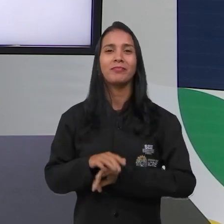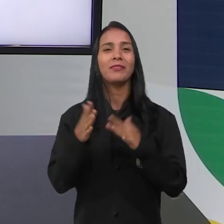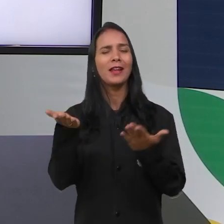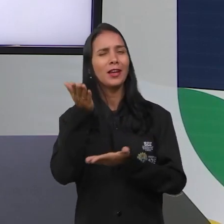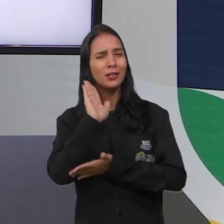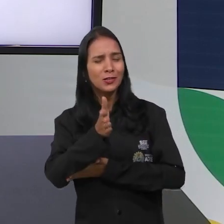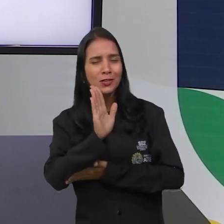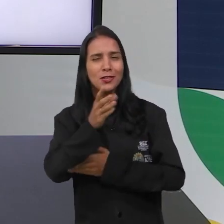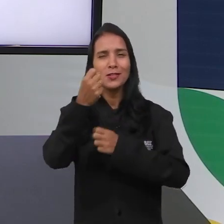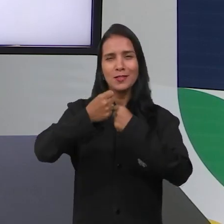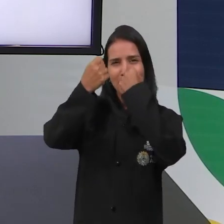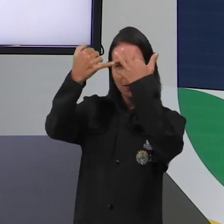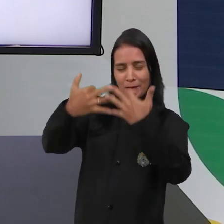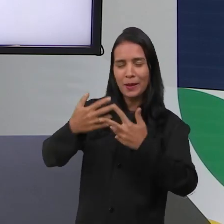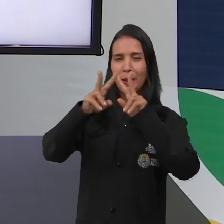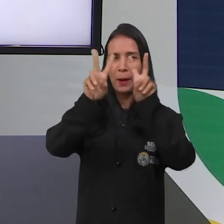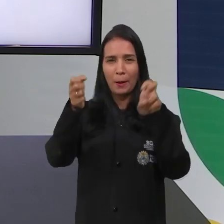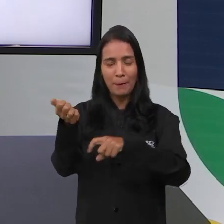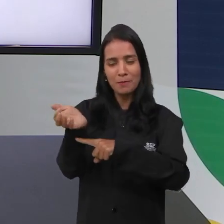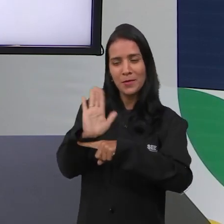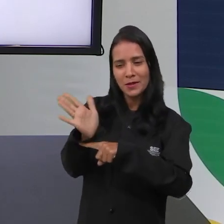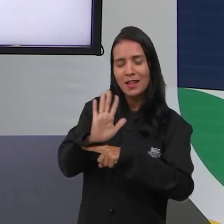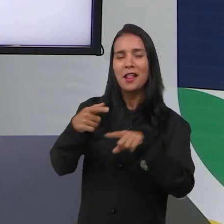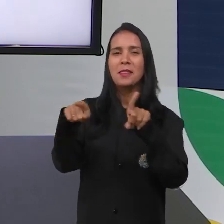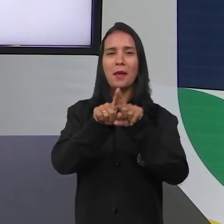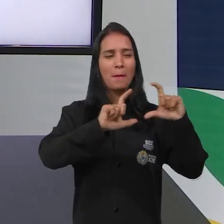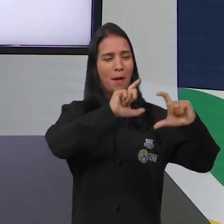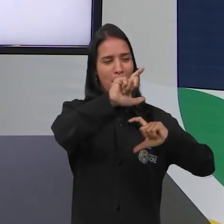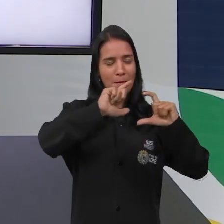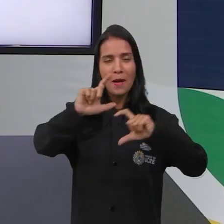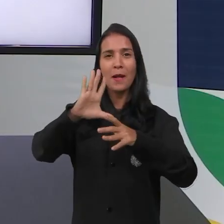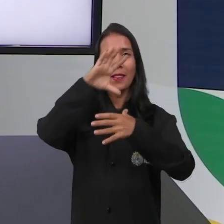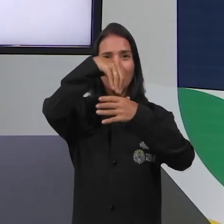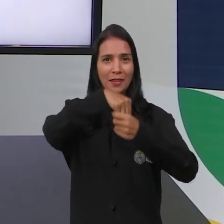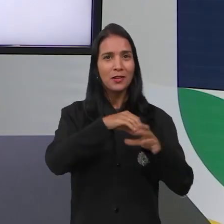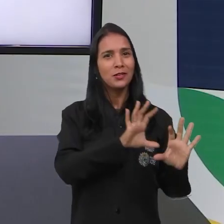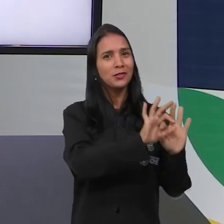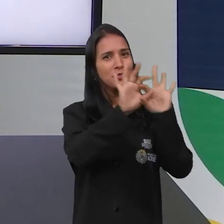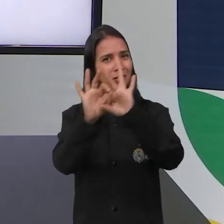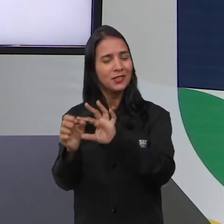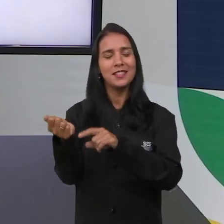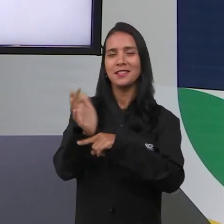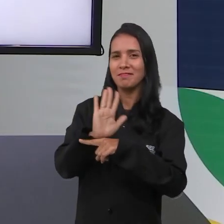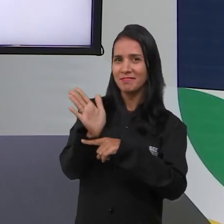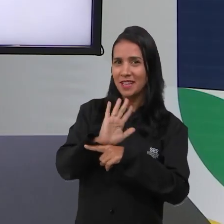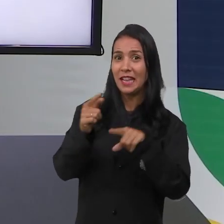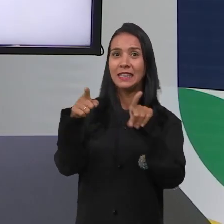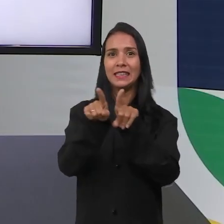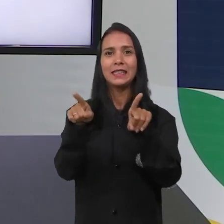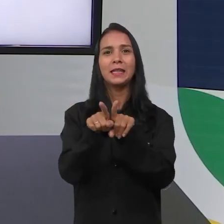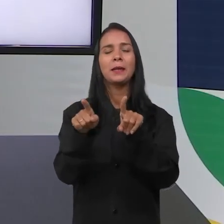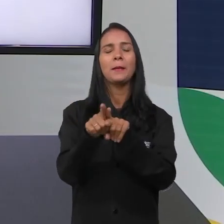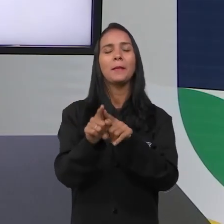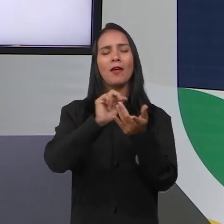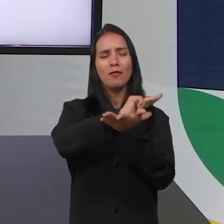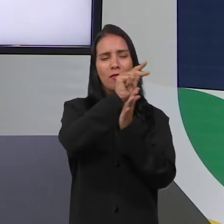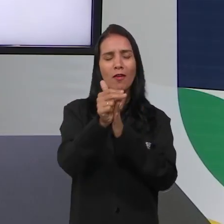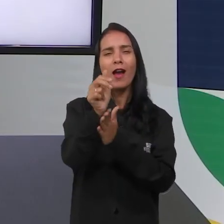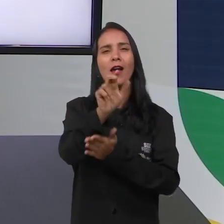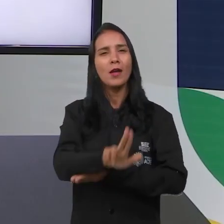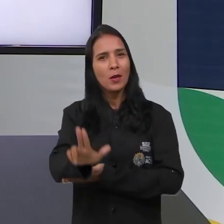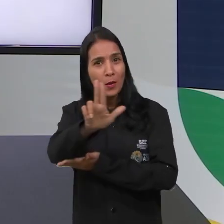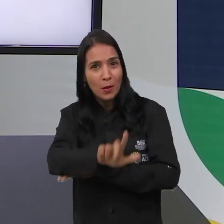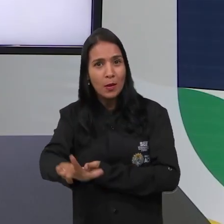para falar sobre cinema. Falamos dos quadrinhos no cinema, falamos sobre obras literárias no cinema e hoje a gente vai falar